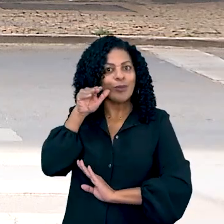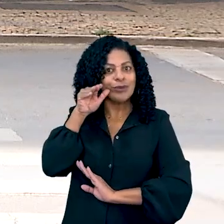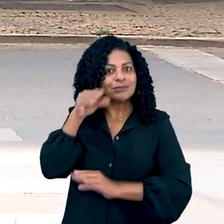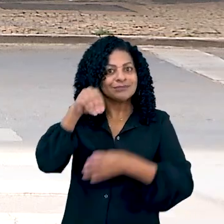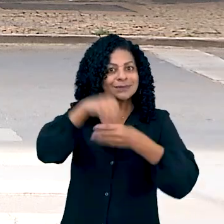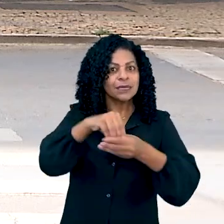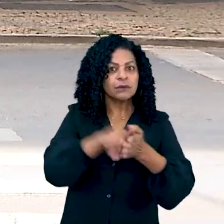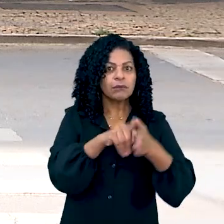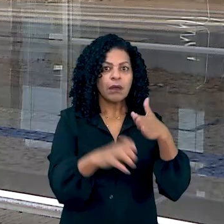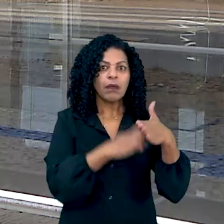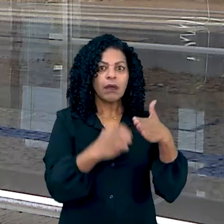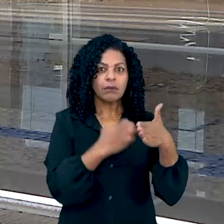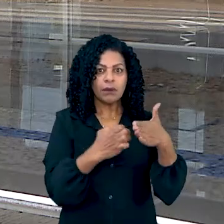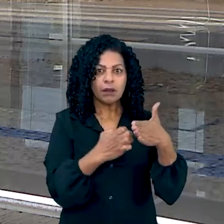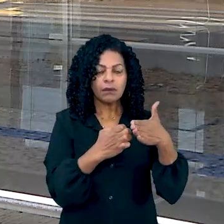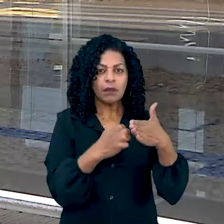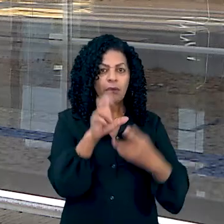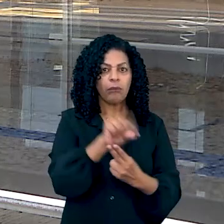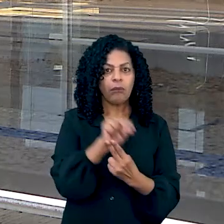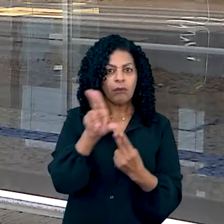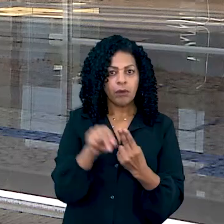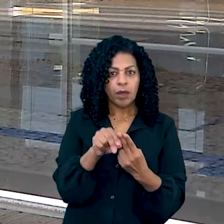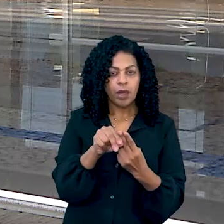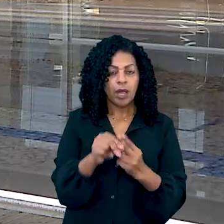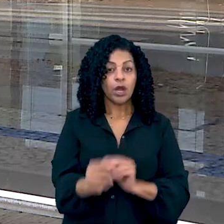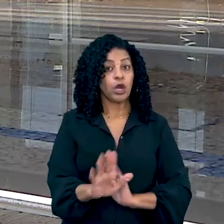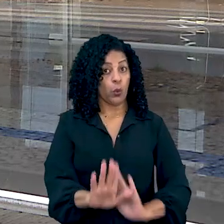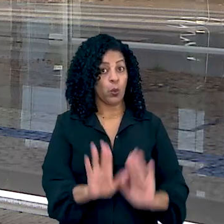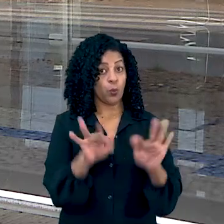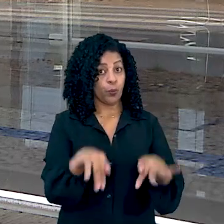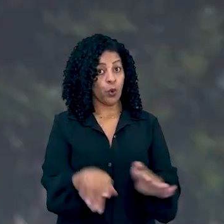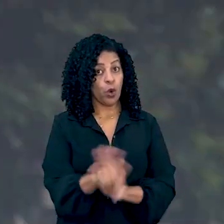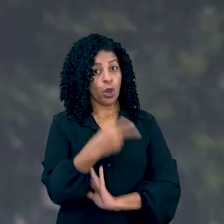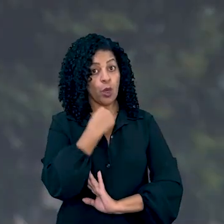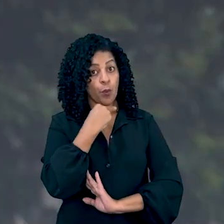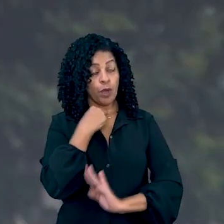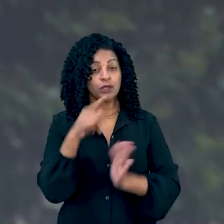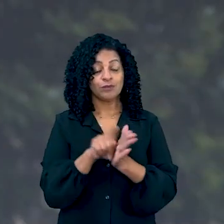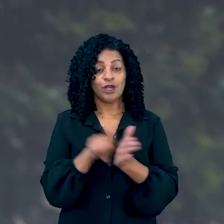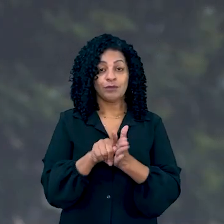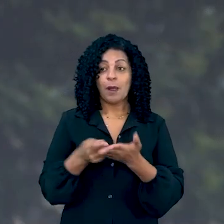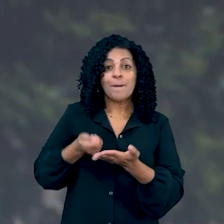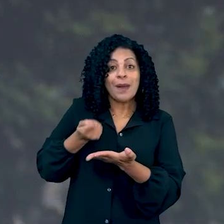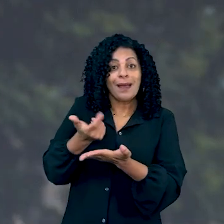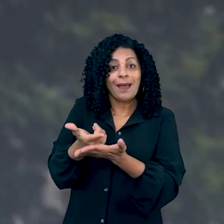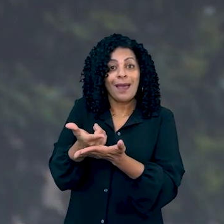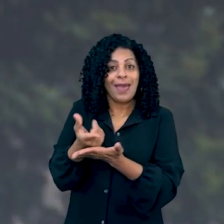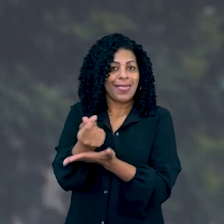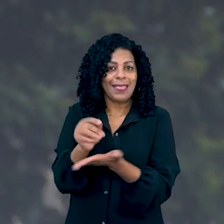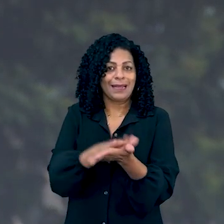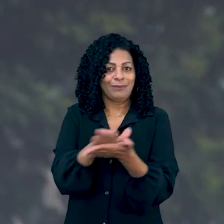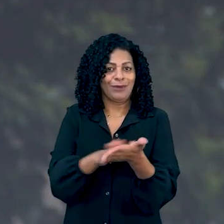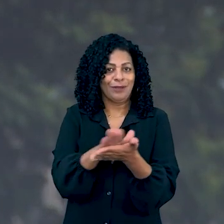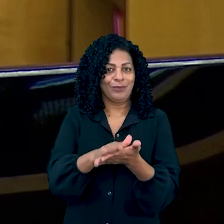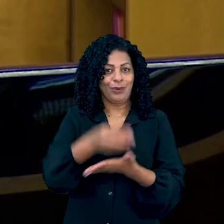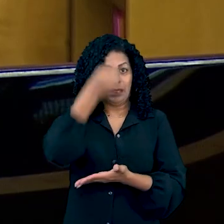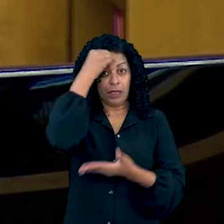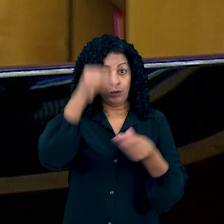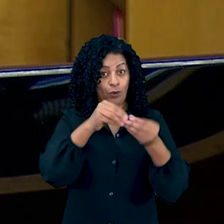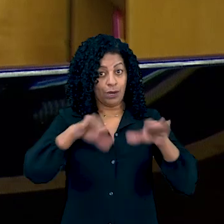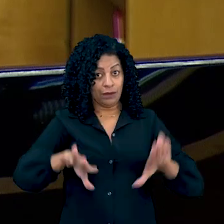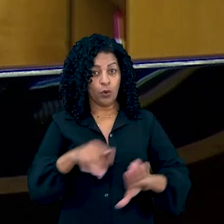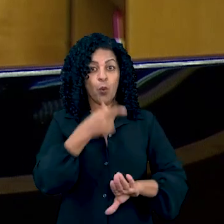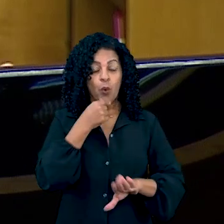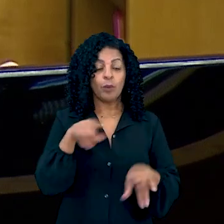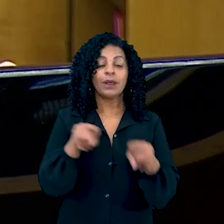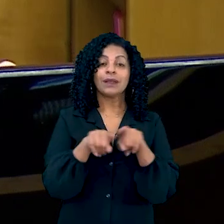empregados correntistas para fins de controle legal e institucional não gera indenização por danos morais. O